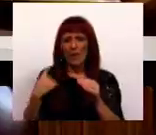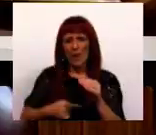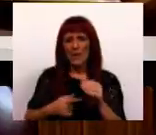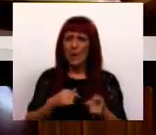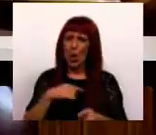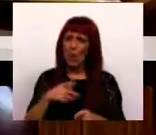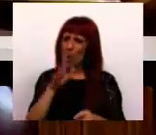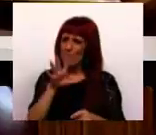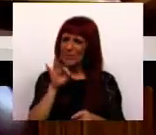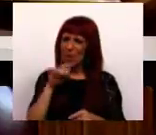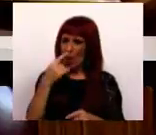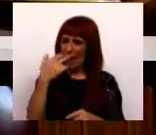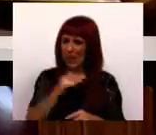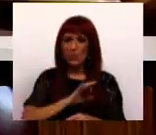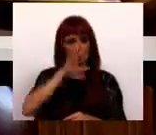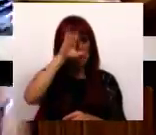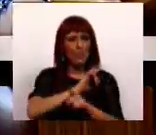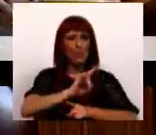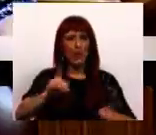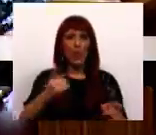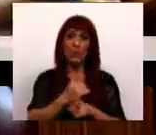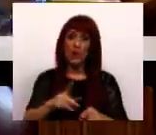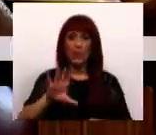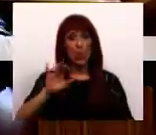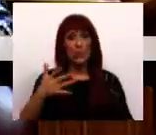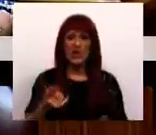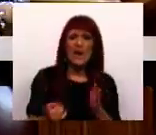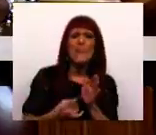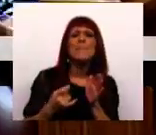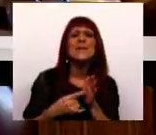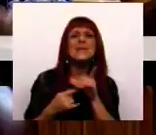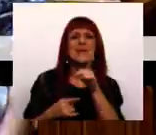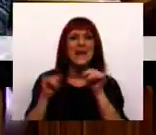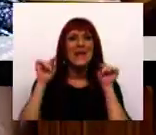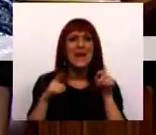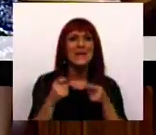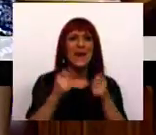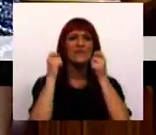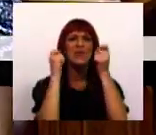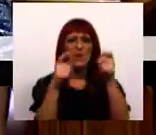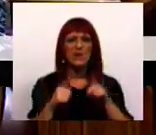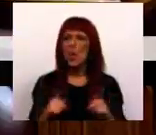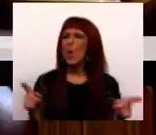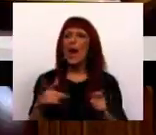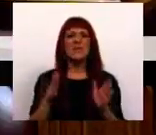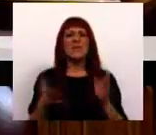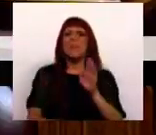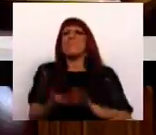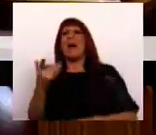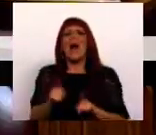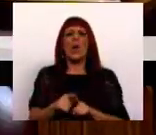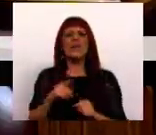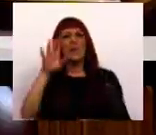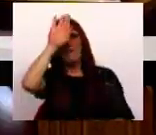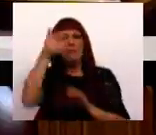Isto é uma opção errada, Sr. Primeiro-Ministro. Porquê? Porque o país precisa desse investimento. Não é preciso ser mais papista